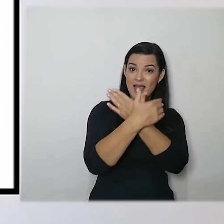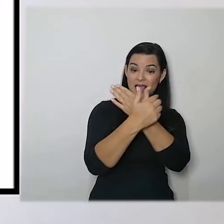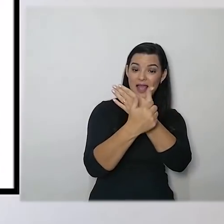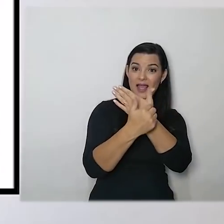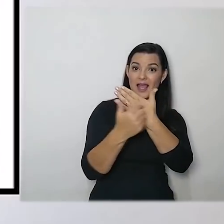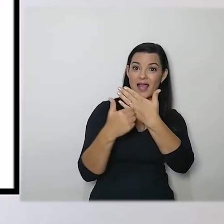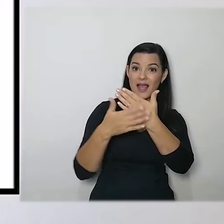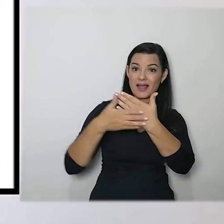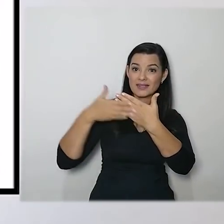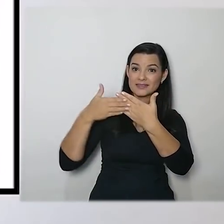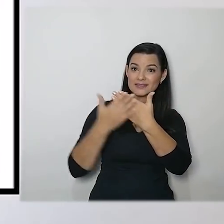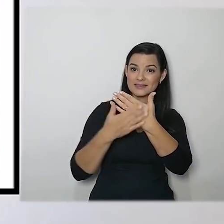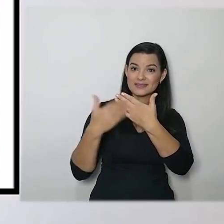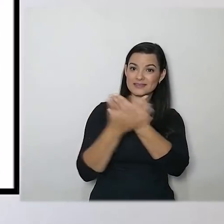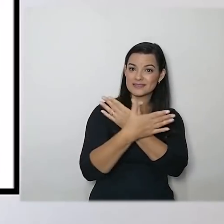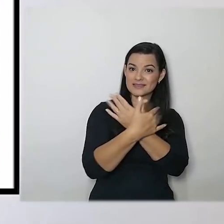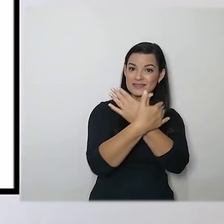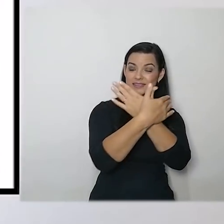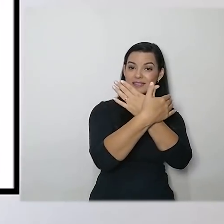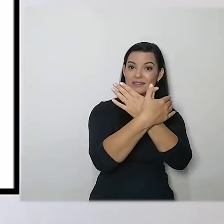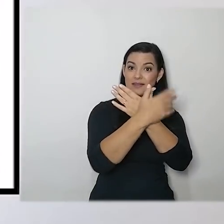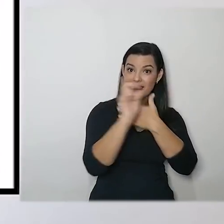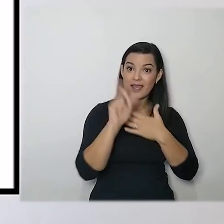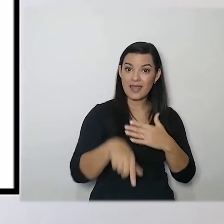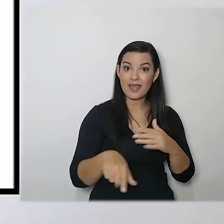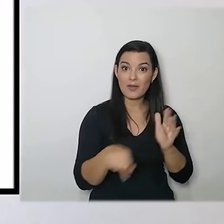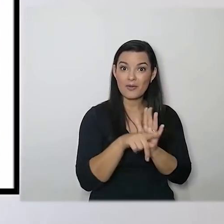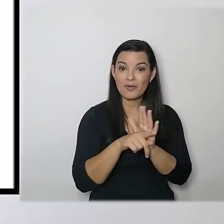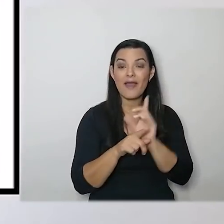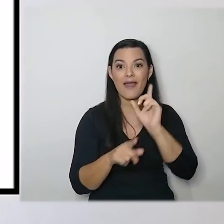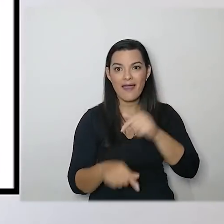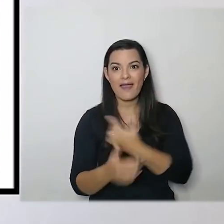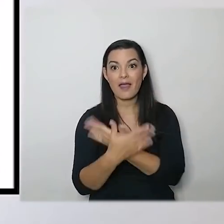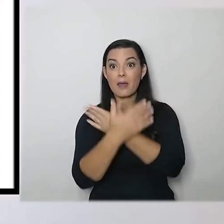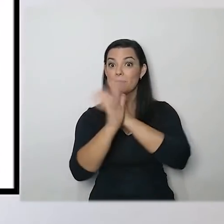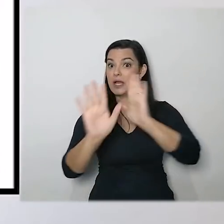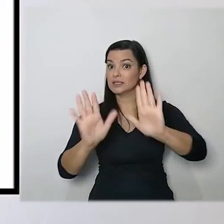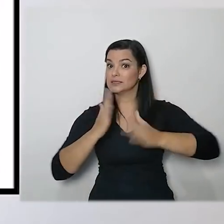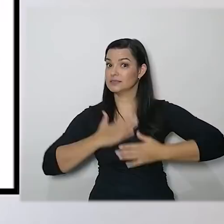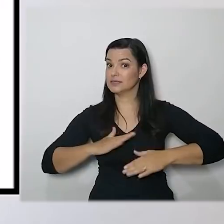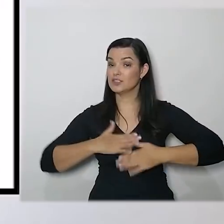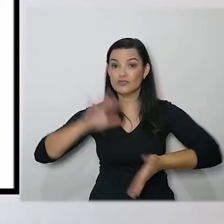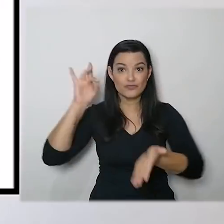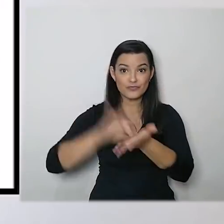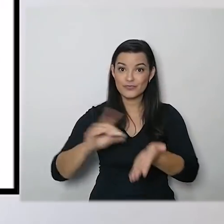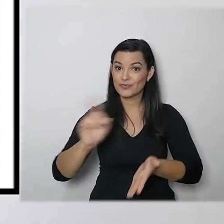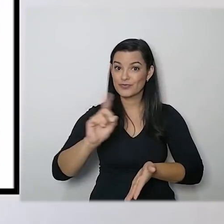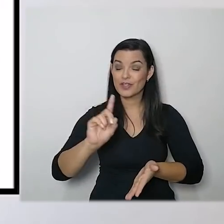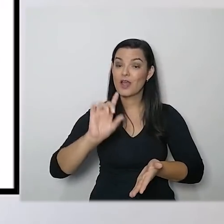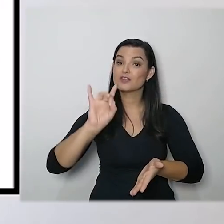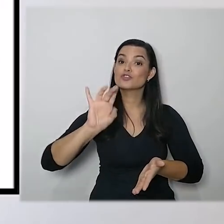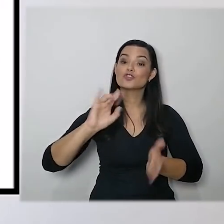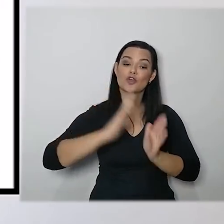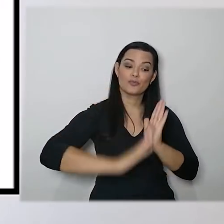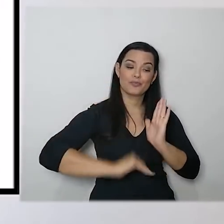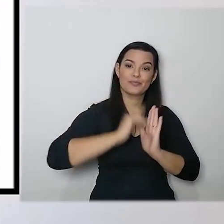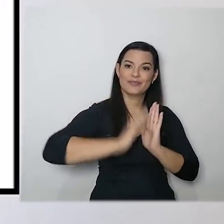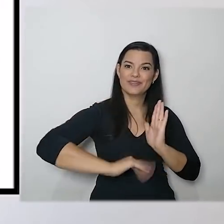borboleta, sim. Ah, não, calma, não quero te assustar, não são asas de verdade. Isso é uma